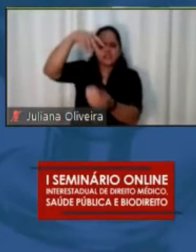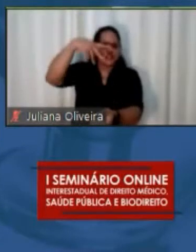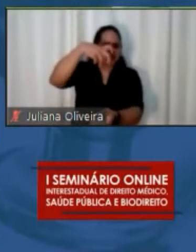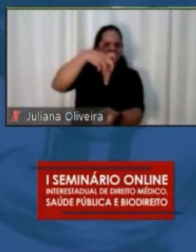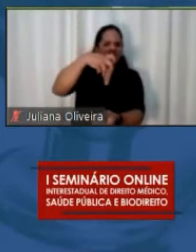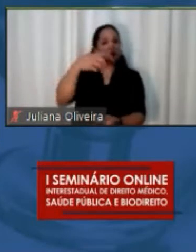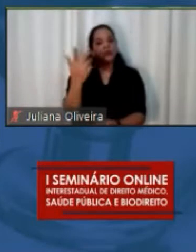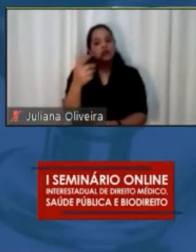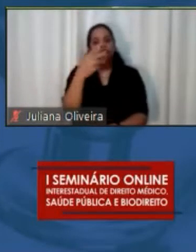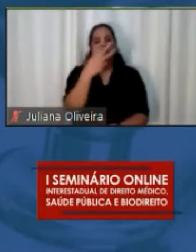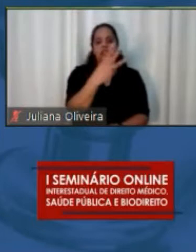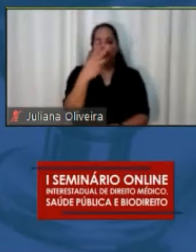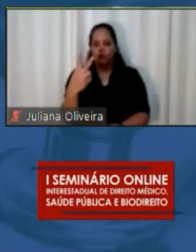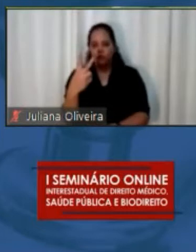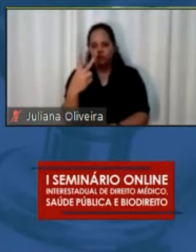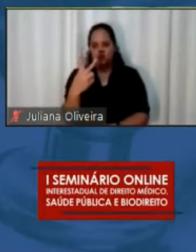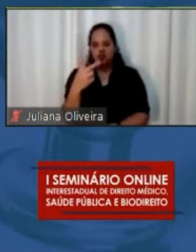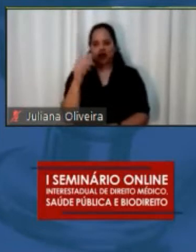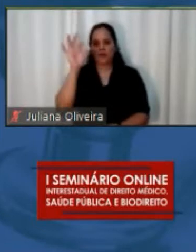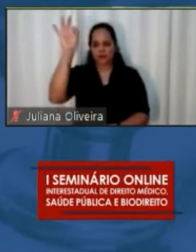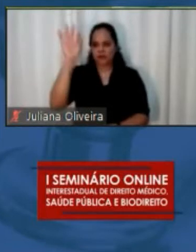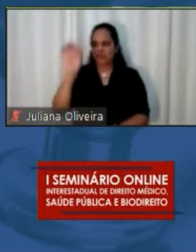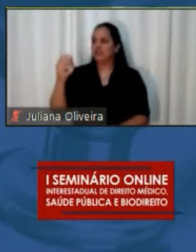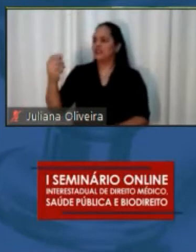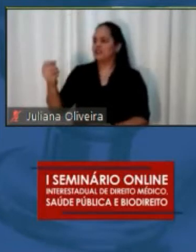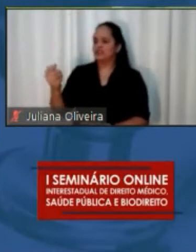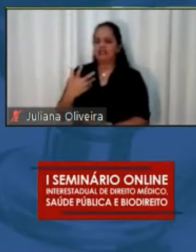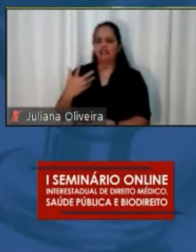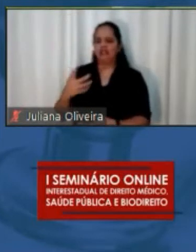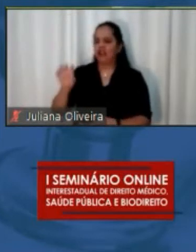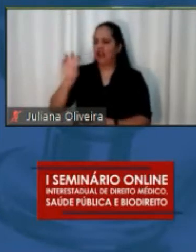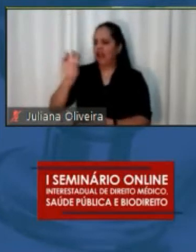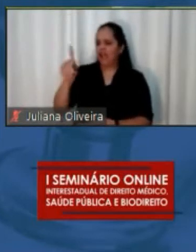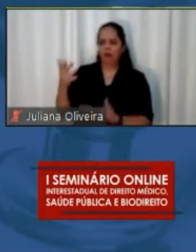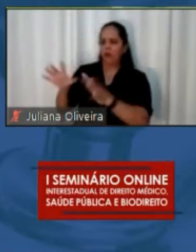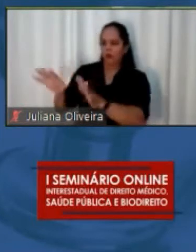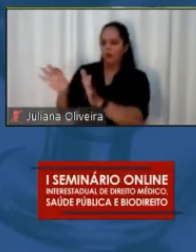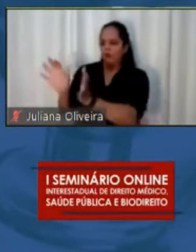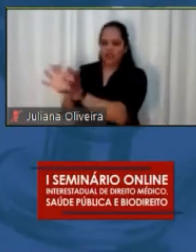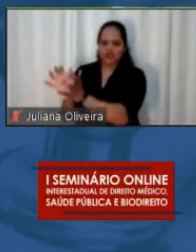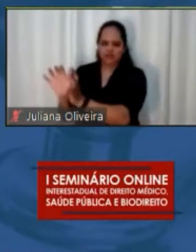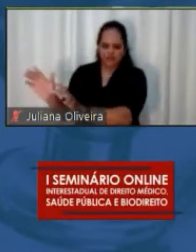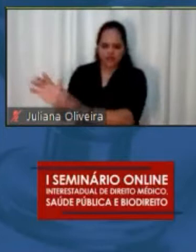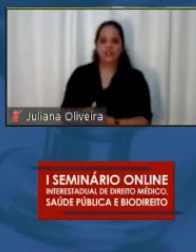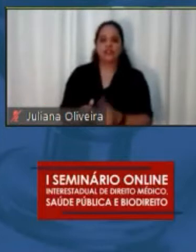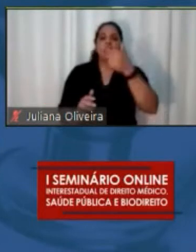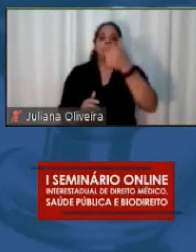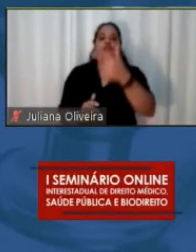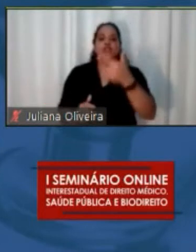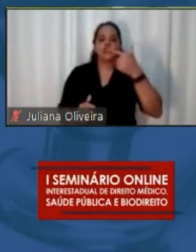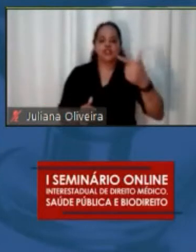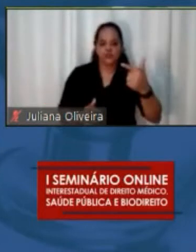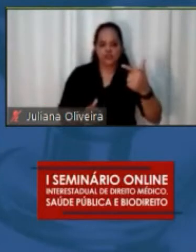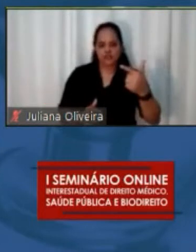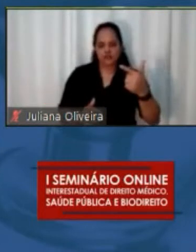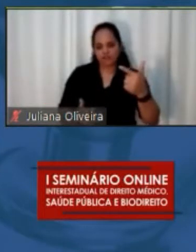tomou eritropoetina, né, versus 22 pacientes, ou seja, 86%